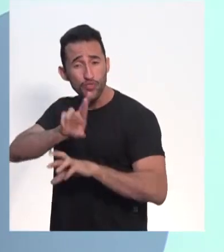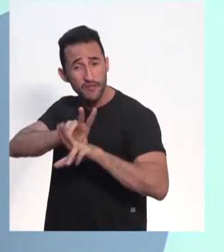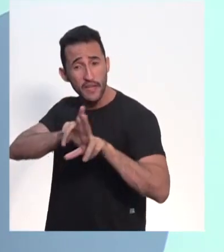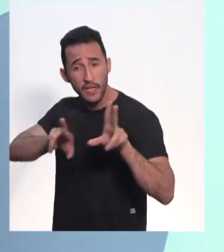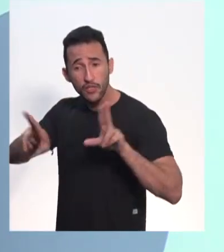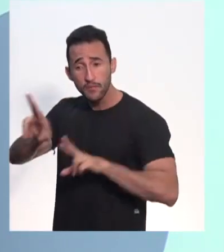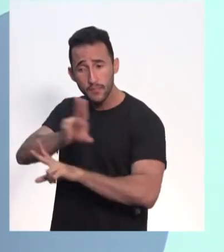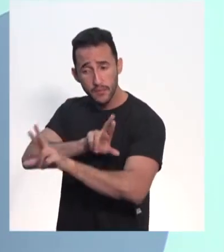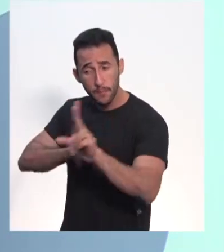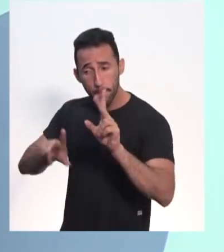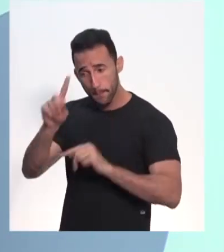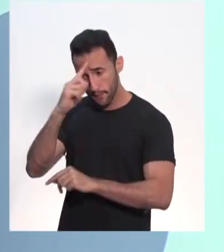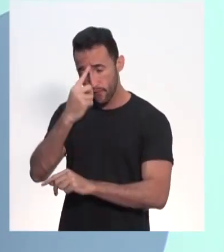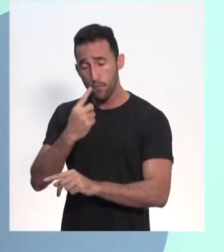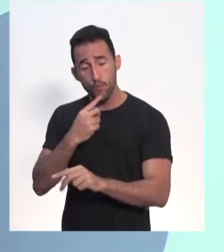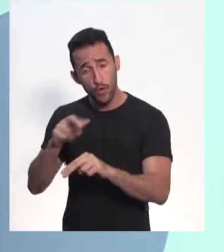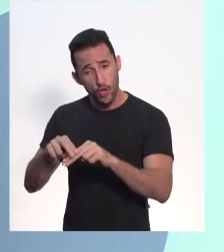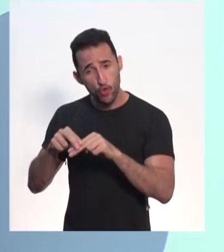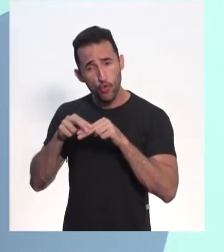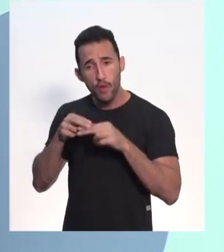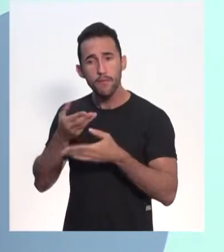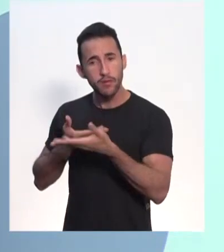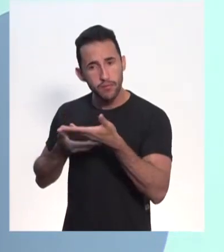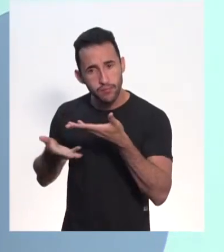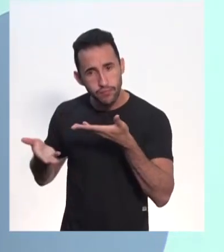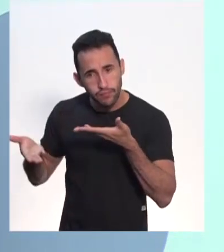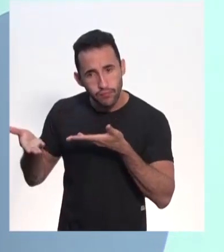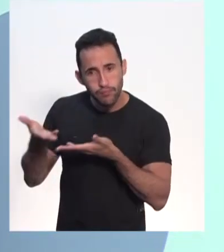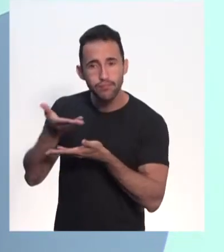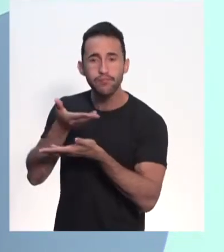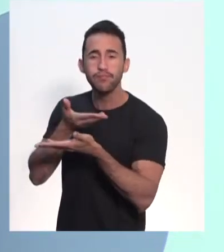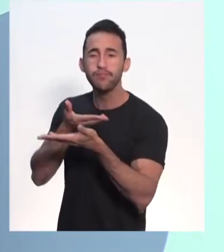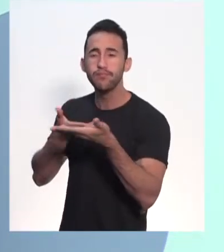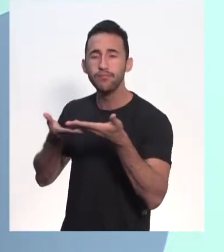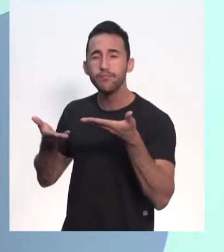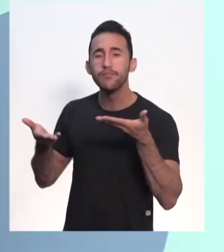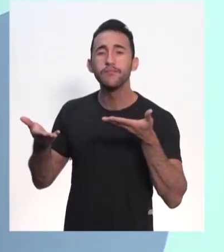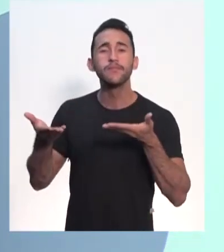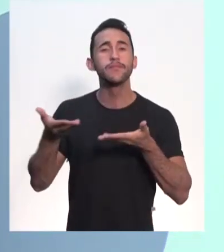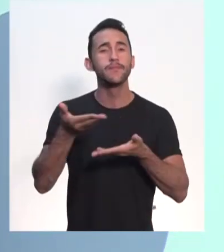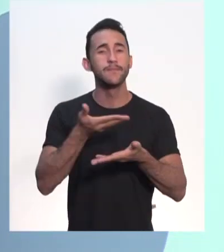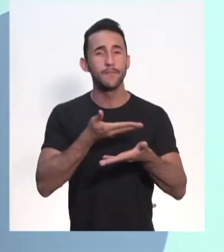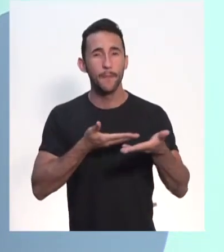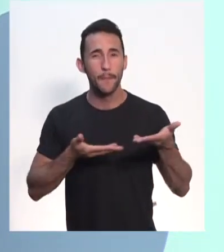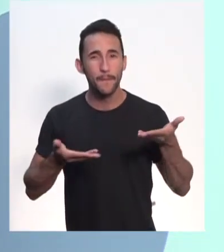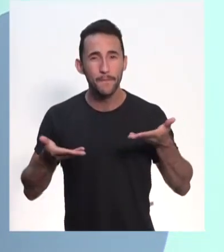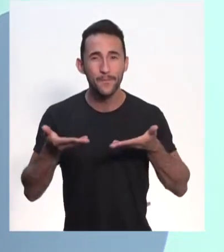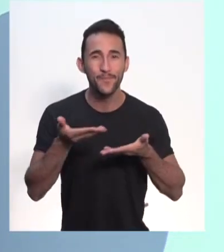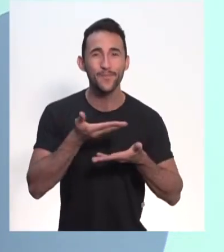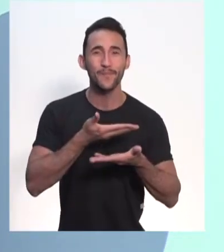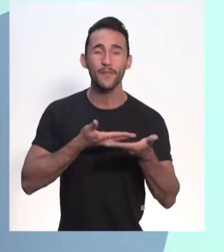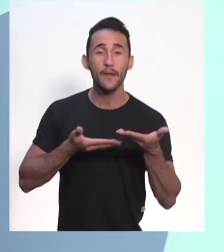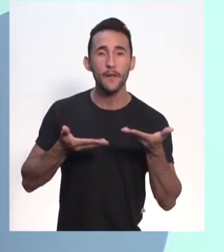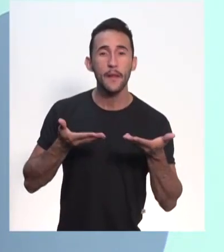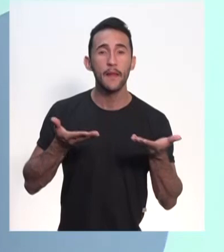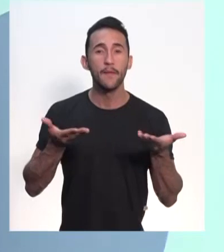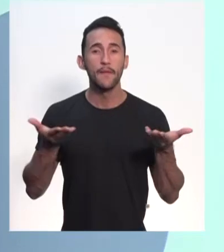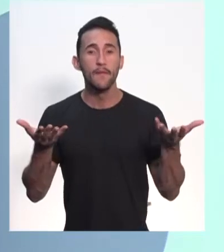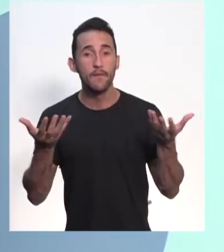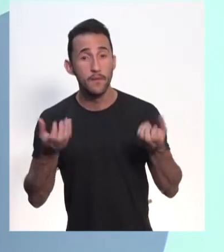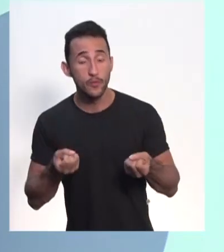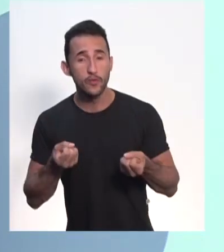só clicar em Currículo Paulista. E aí ali a gente tem material tanto do professor quanto para o estudante.